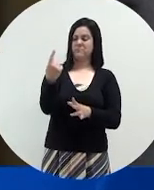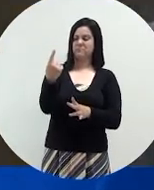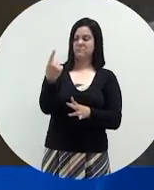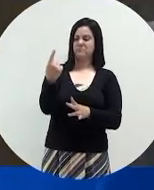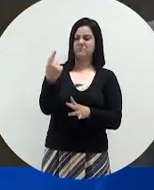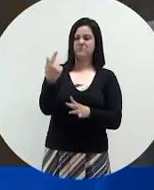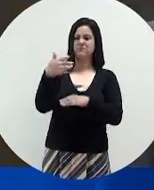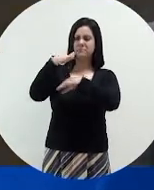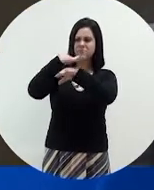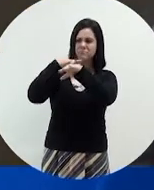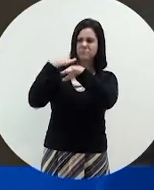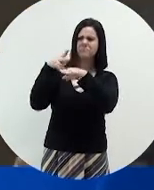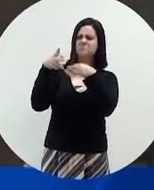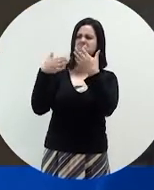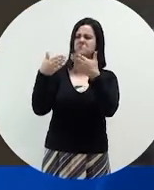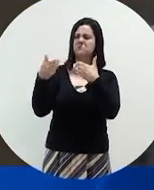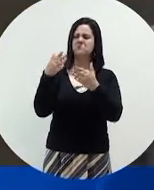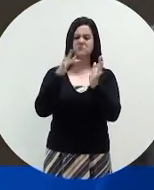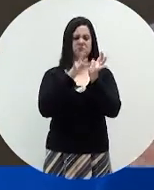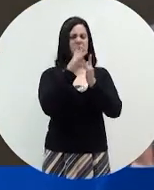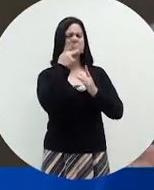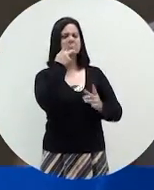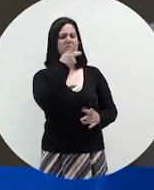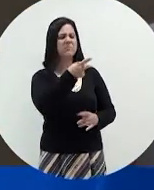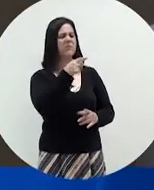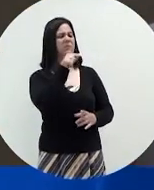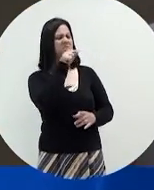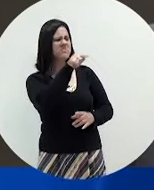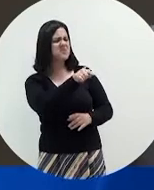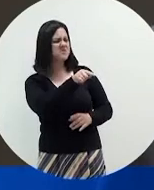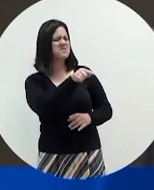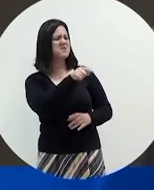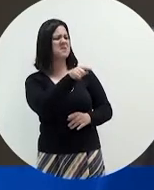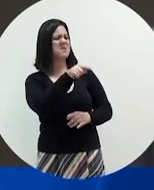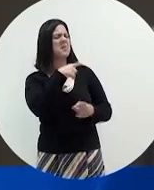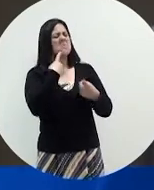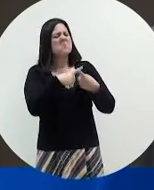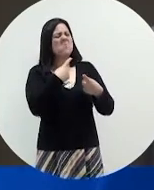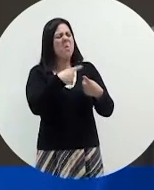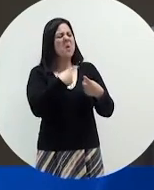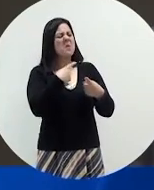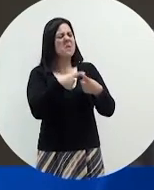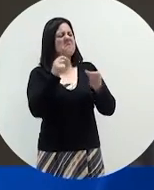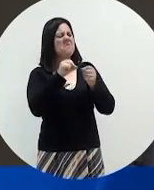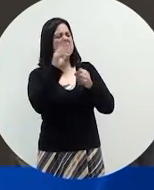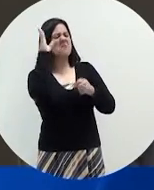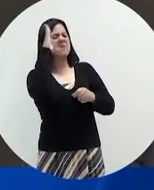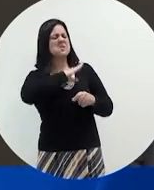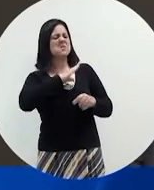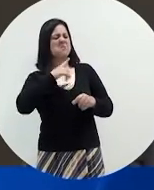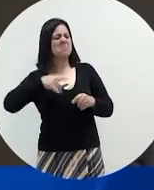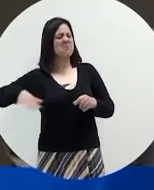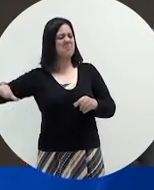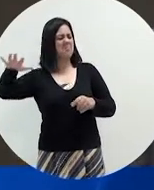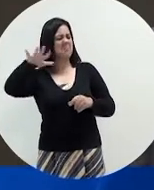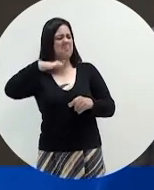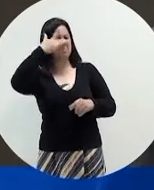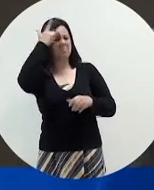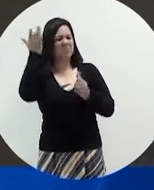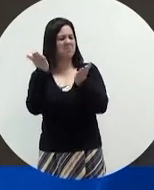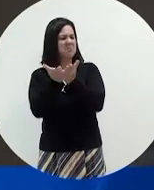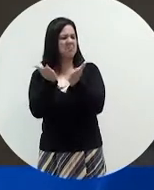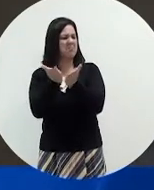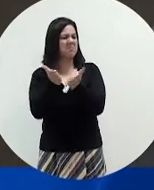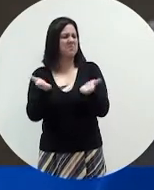né? Paulo estava perseguindo a igreja, né? E ele aparece, Jesus aparece